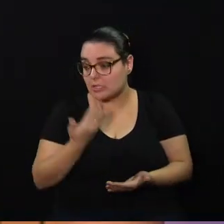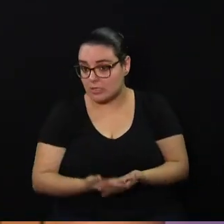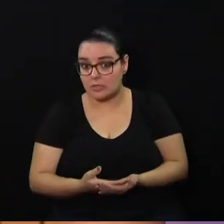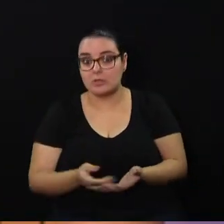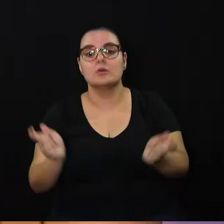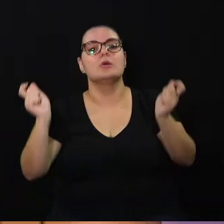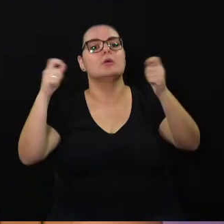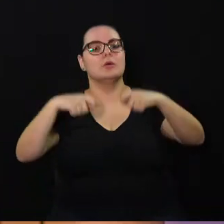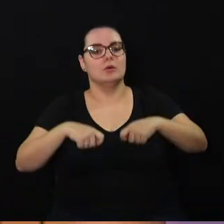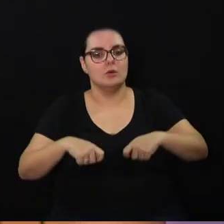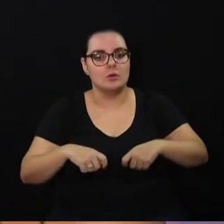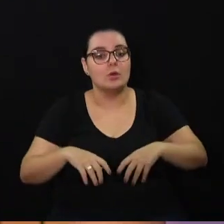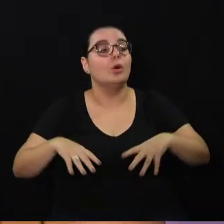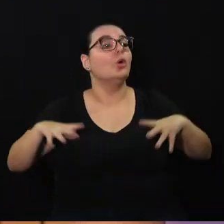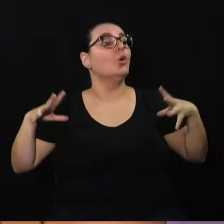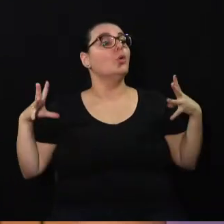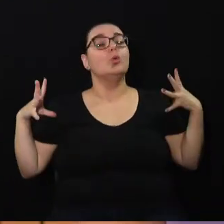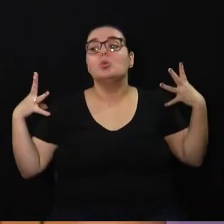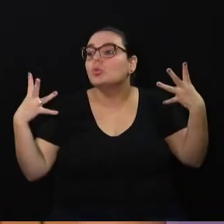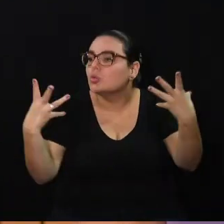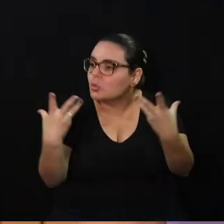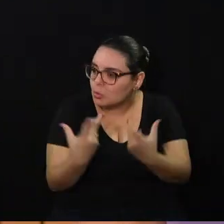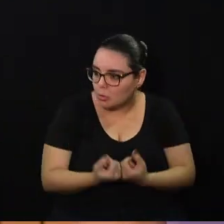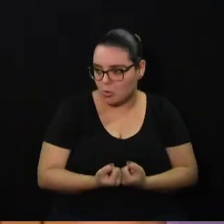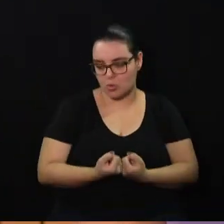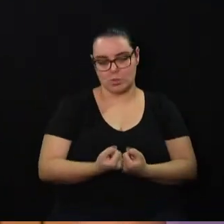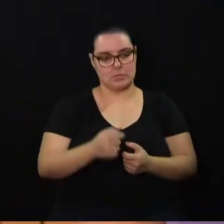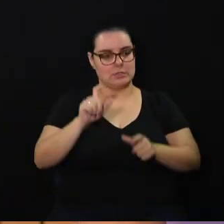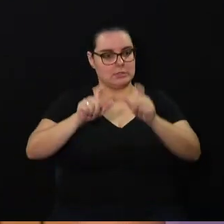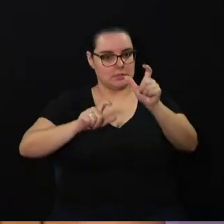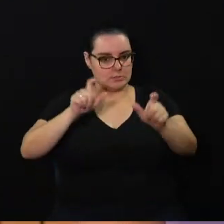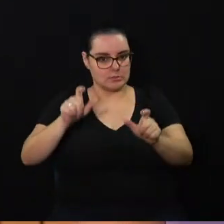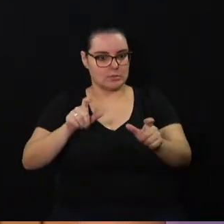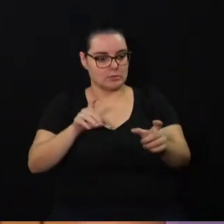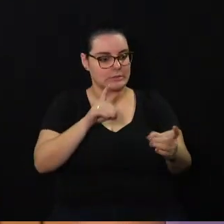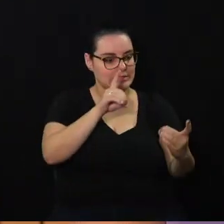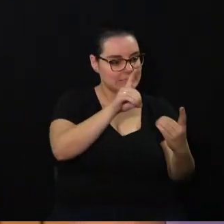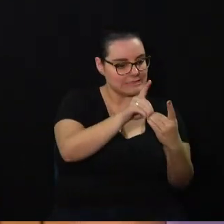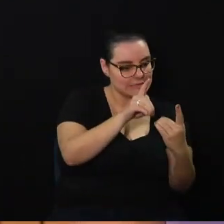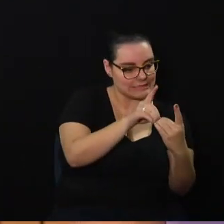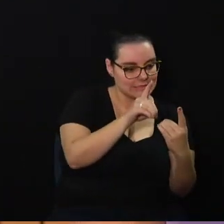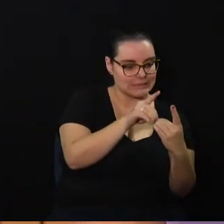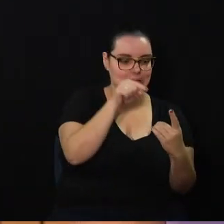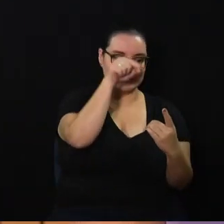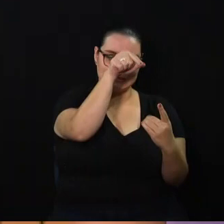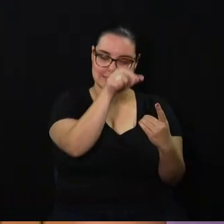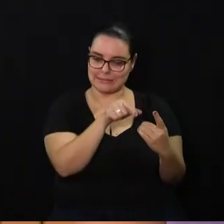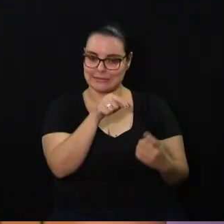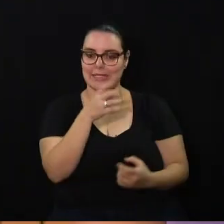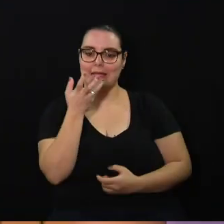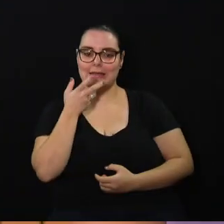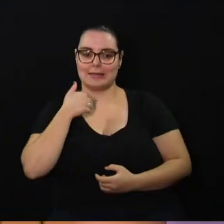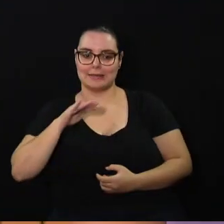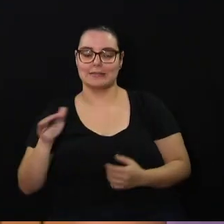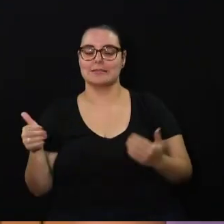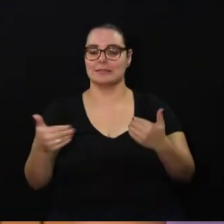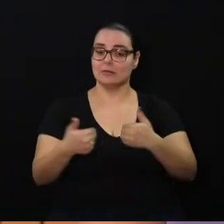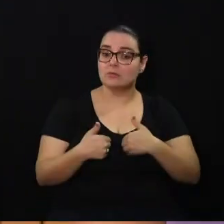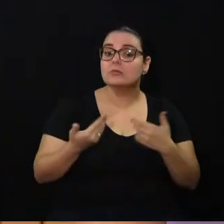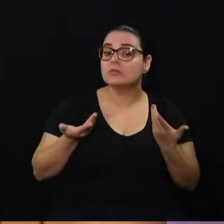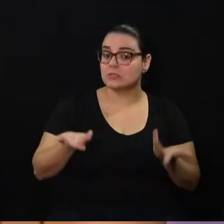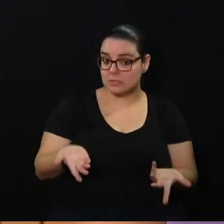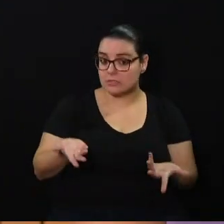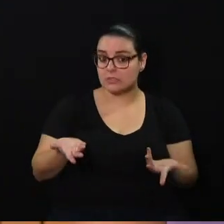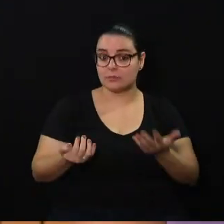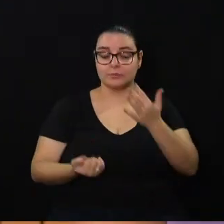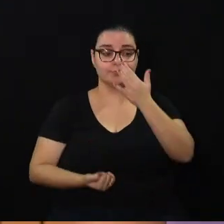todas as pessoas que estão ali diretamente ligadas é a essa criança é agente